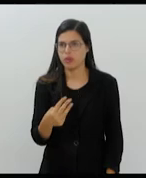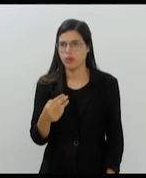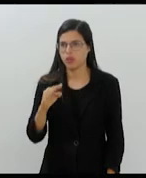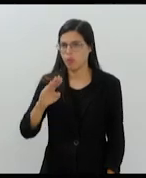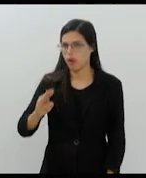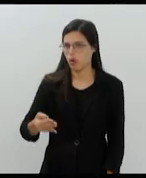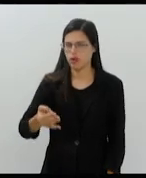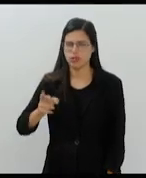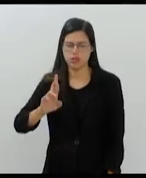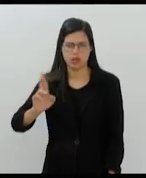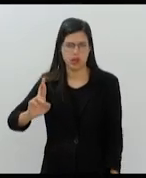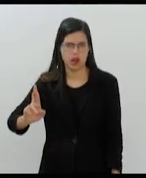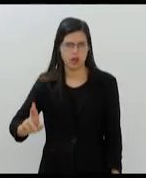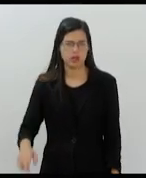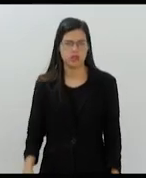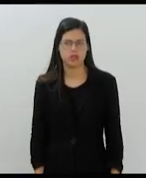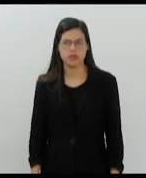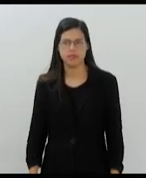R$2,3 bilhões.